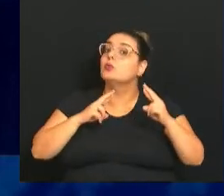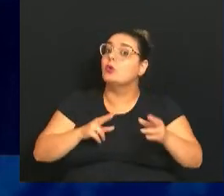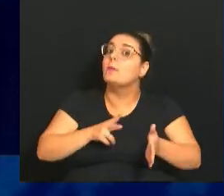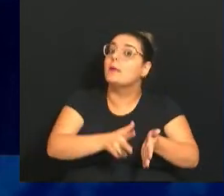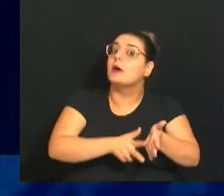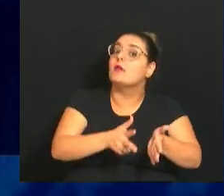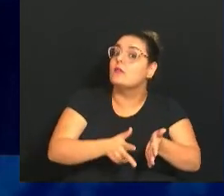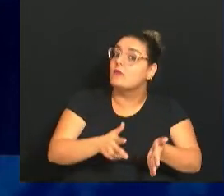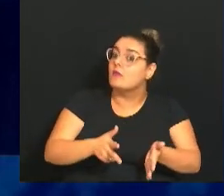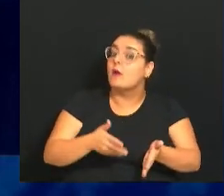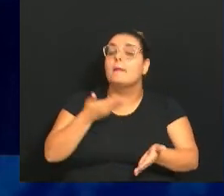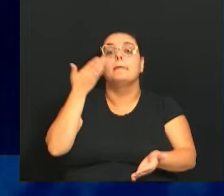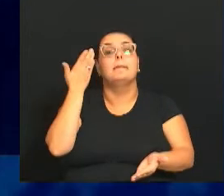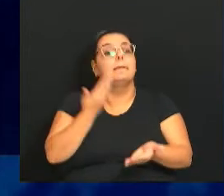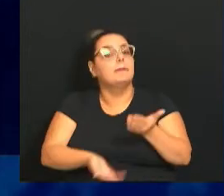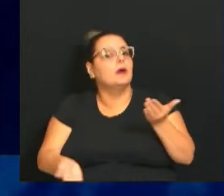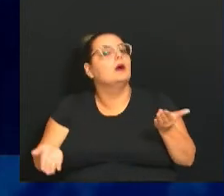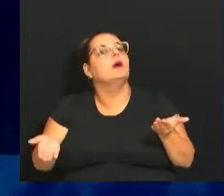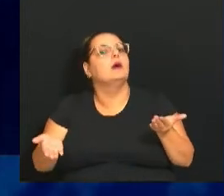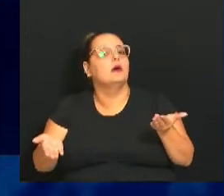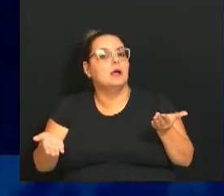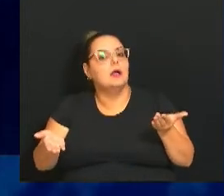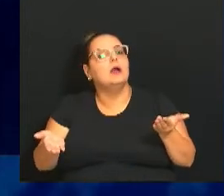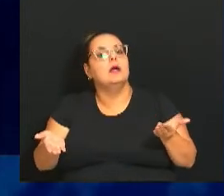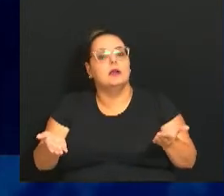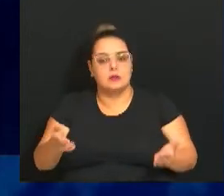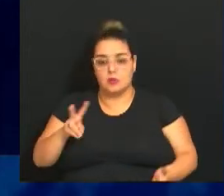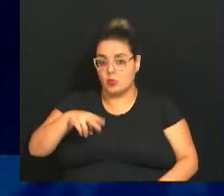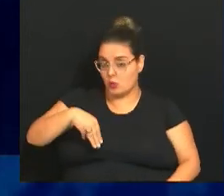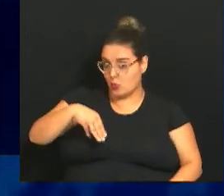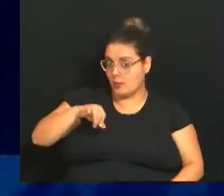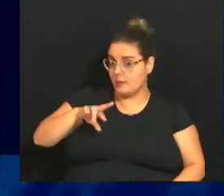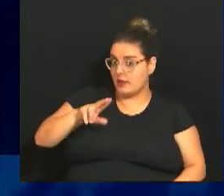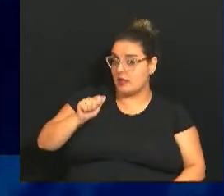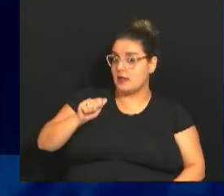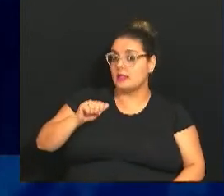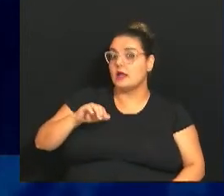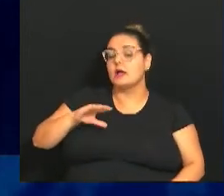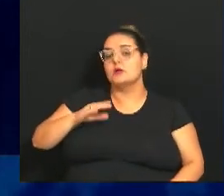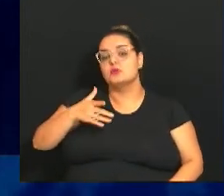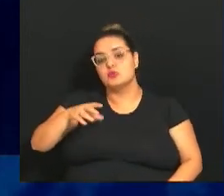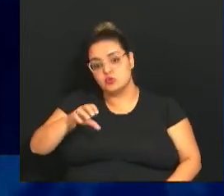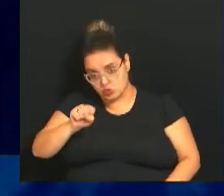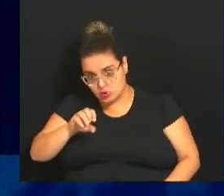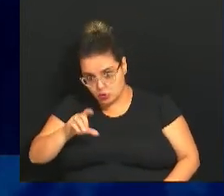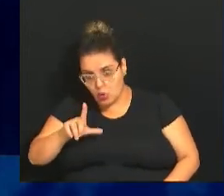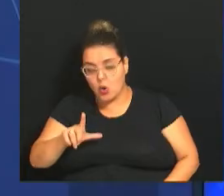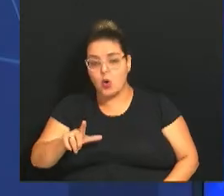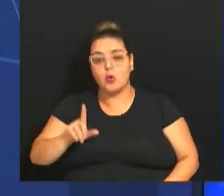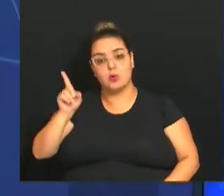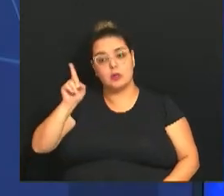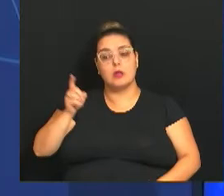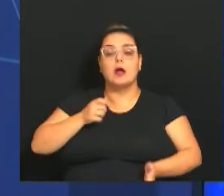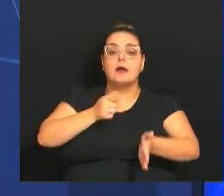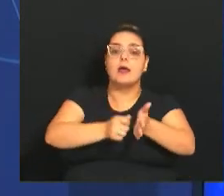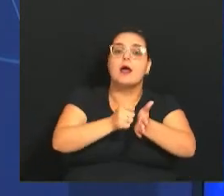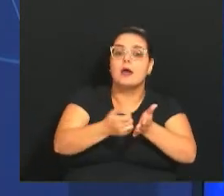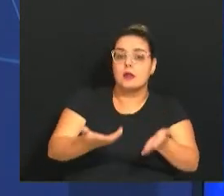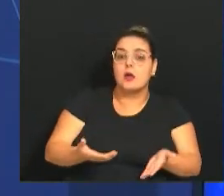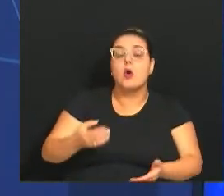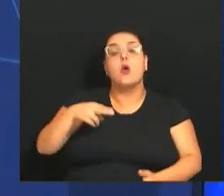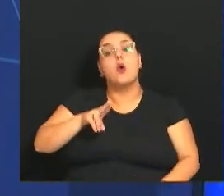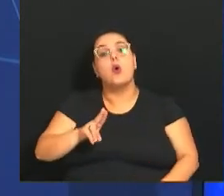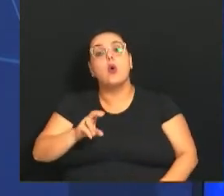Ferroviária perder para o Mirassol, joga em casa lá em Araraquara, ou o Santos perder para o